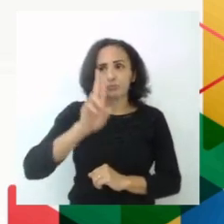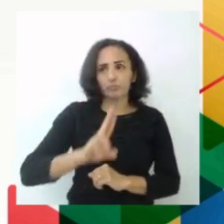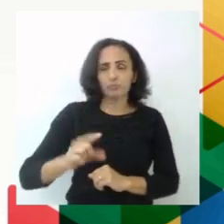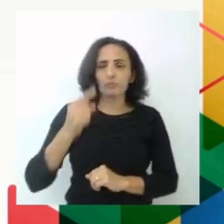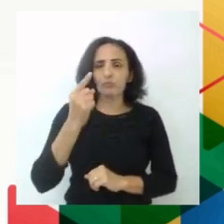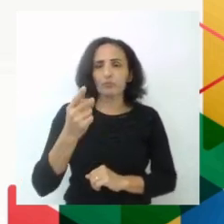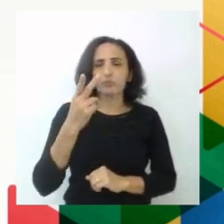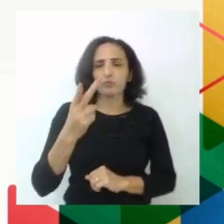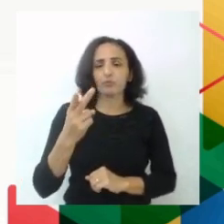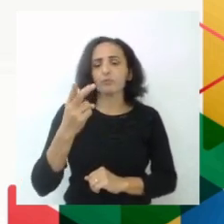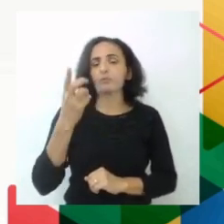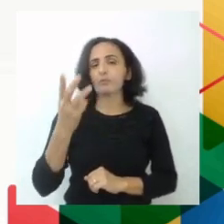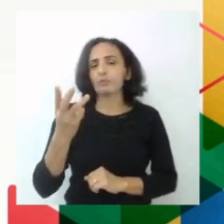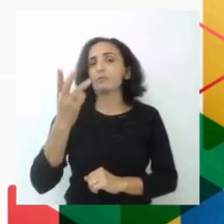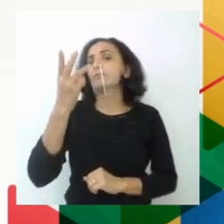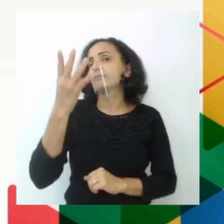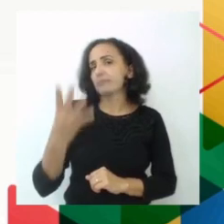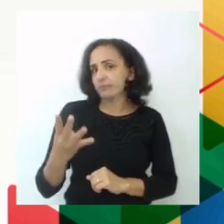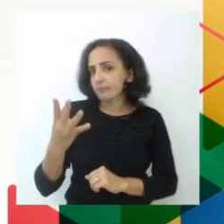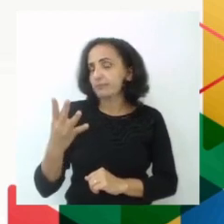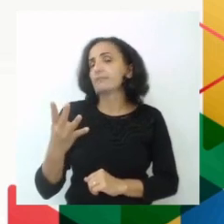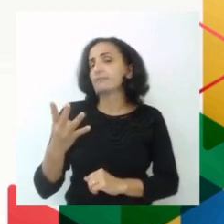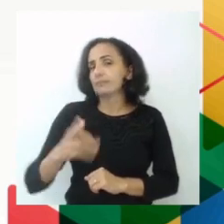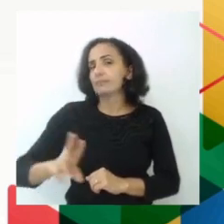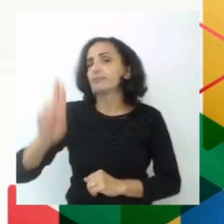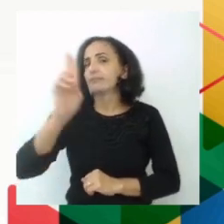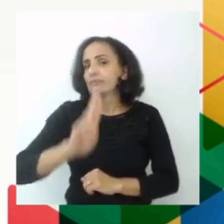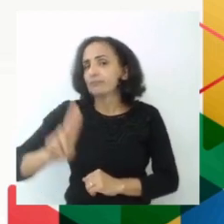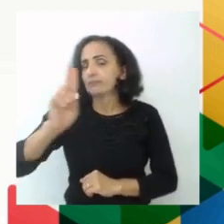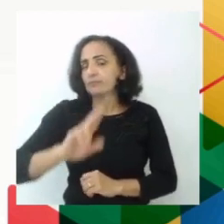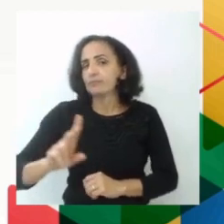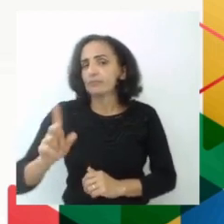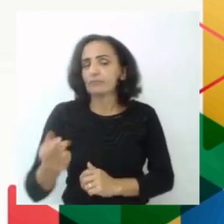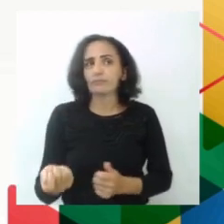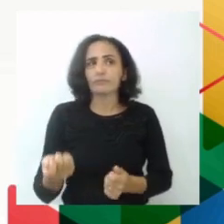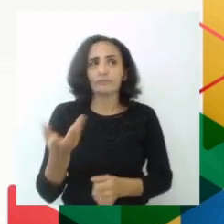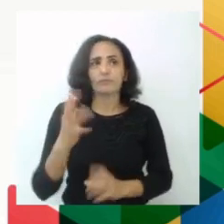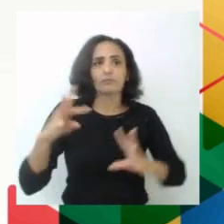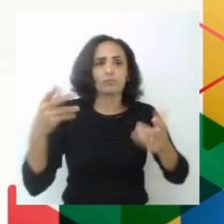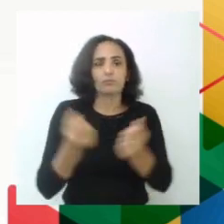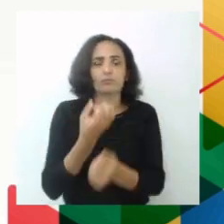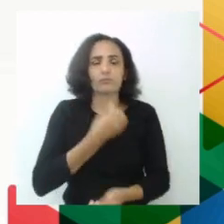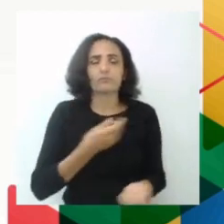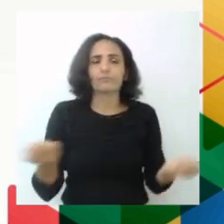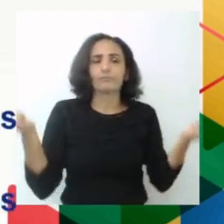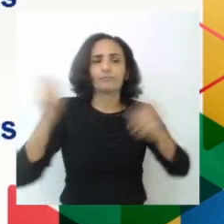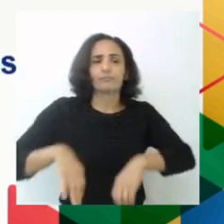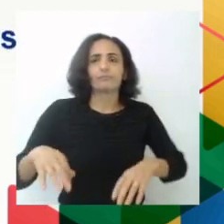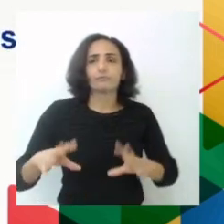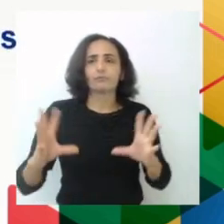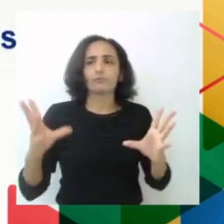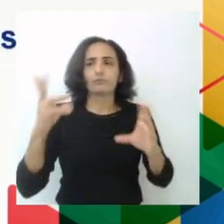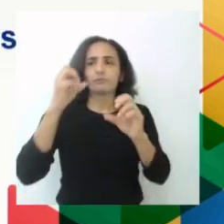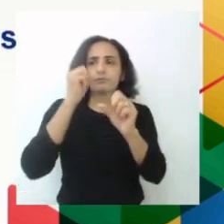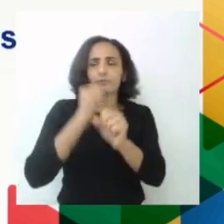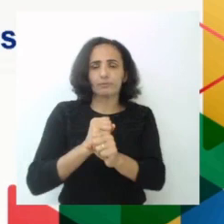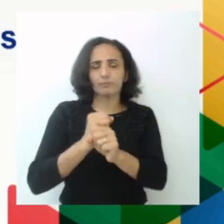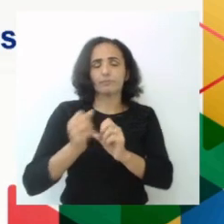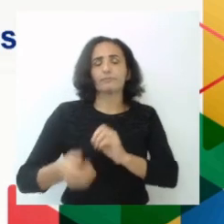1, o 2, o 3 e o 4. Vai formar todos os números possíveis de 3 algarismos e fazer a soma. Ó,